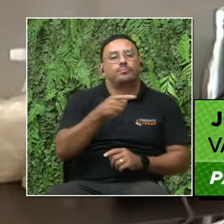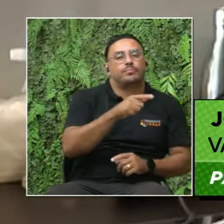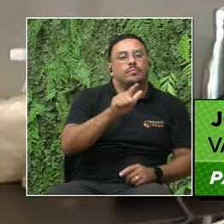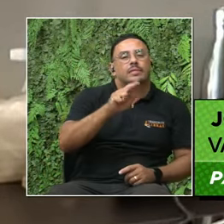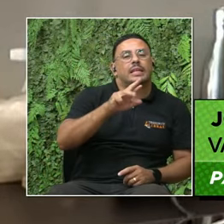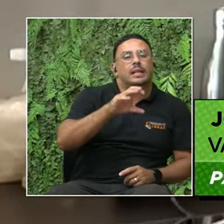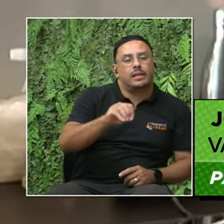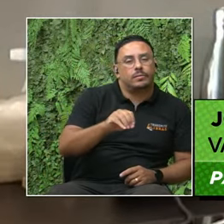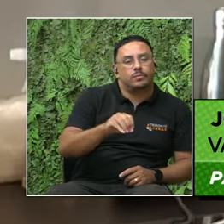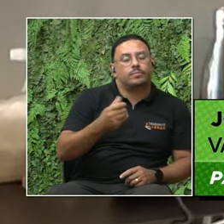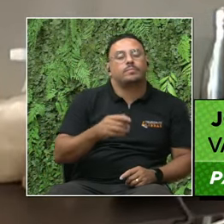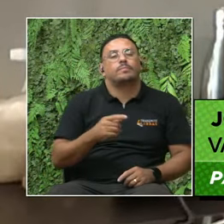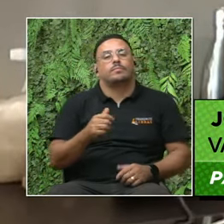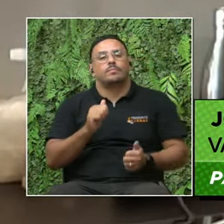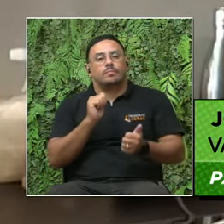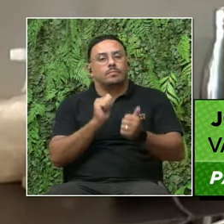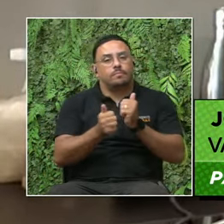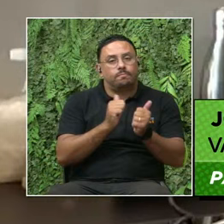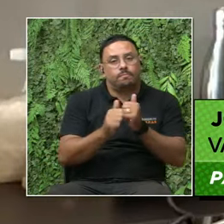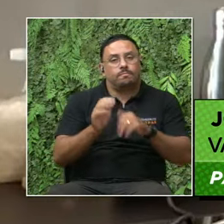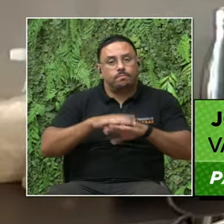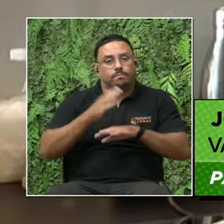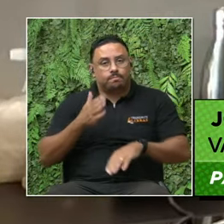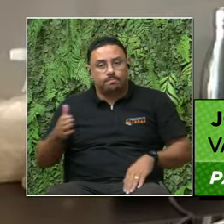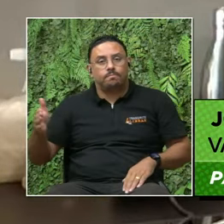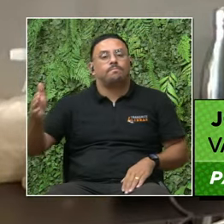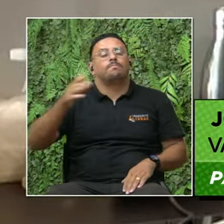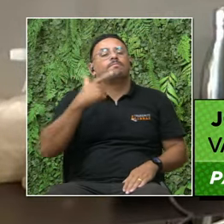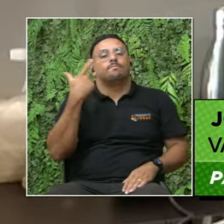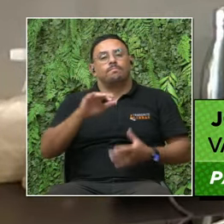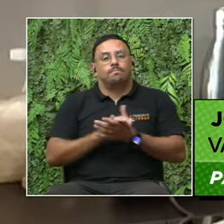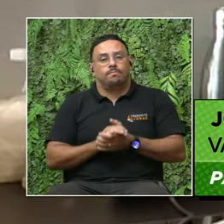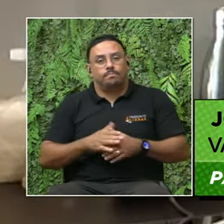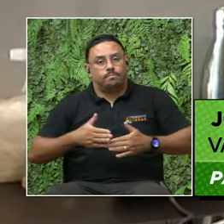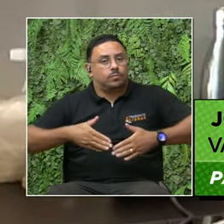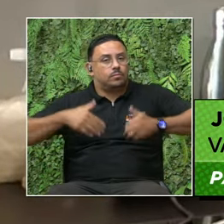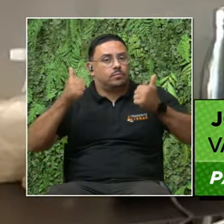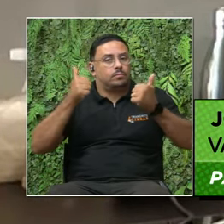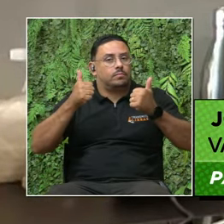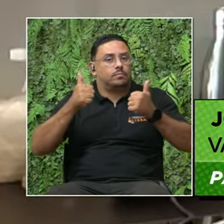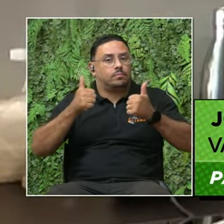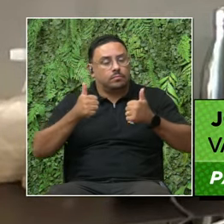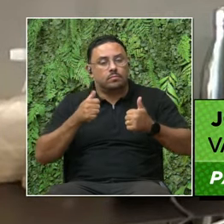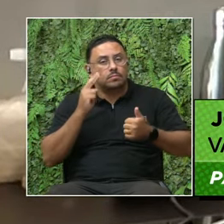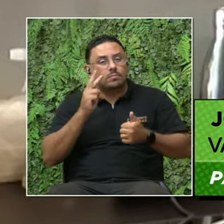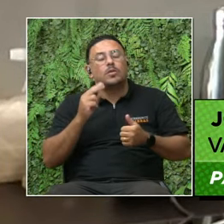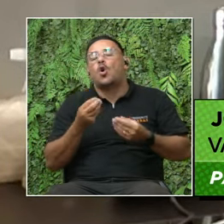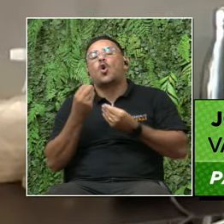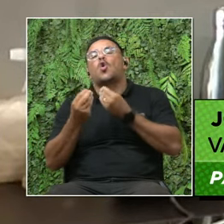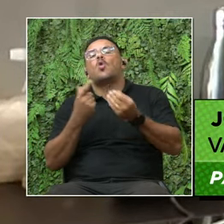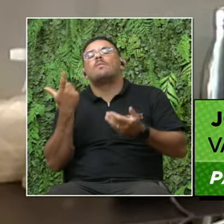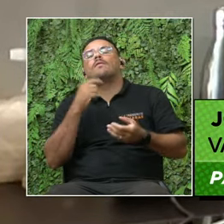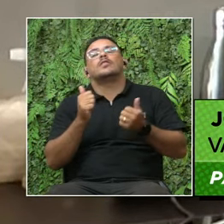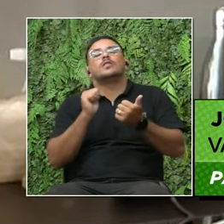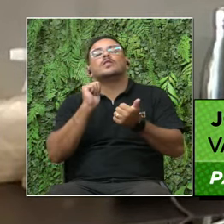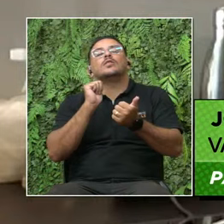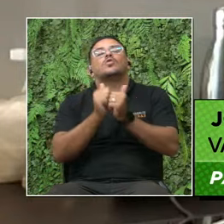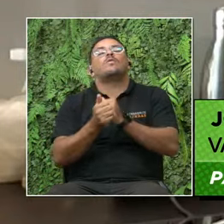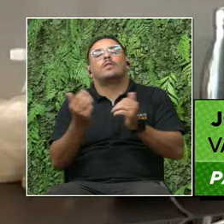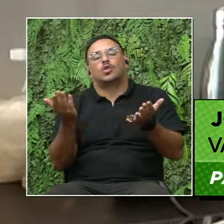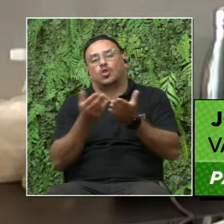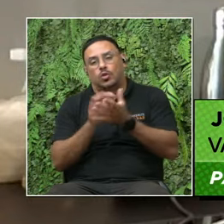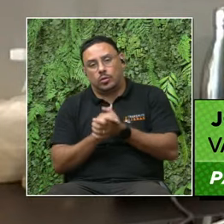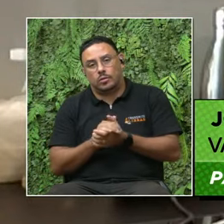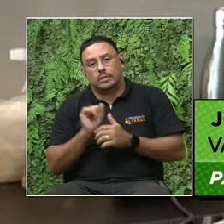Lemos em campo jogando mais pelo lado do campo para fazer essa saída com um pouco mais de qualidade vamos ver se vai funcionar pro jogo de hoje como é que vai ser a pressão alta do